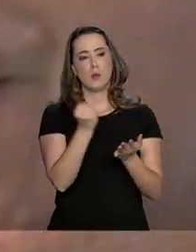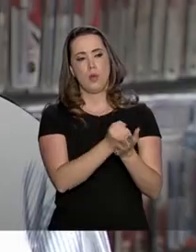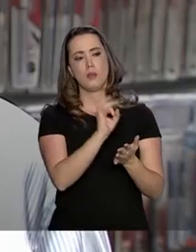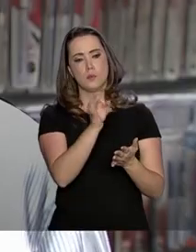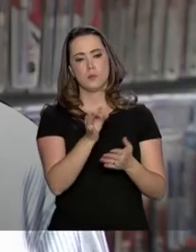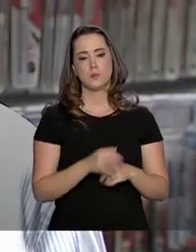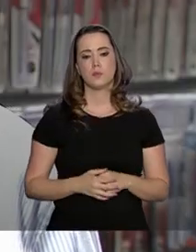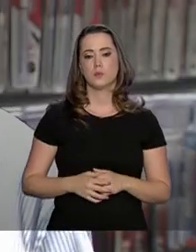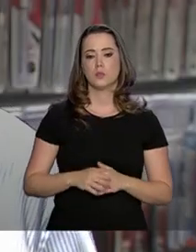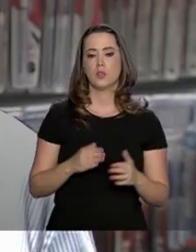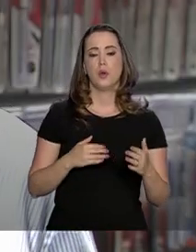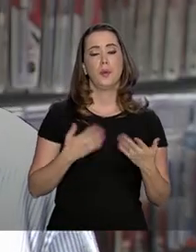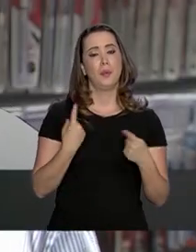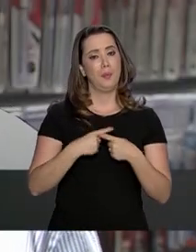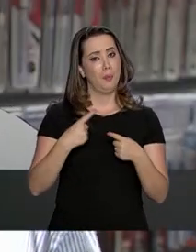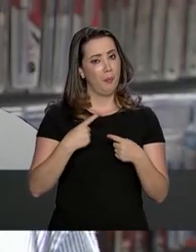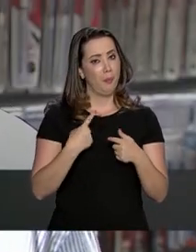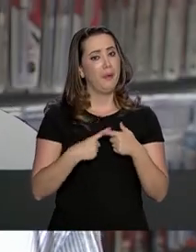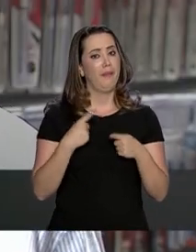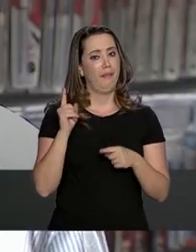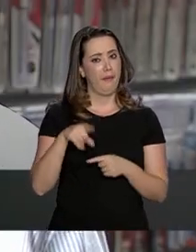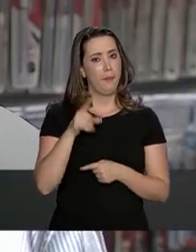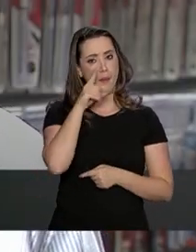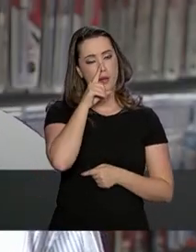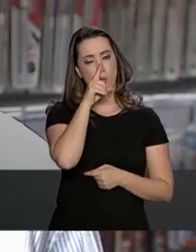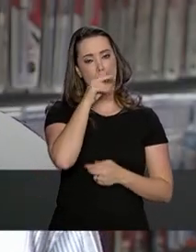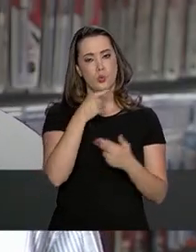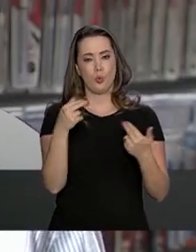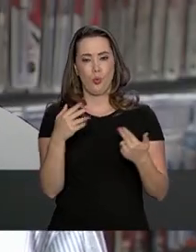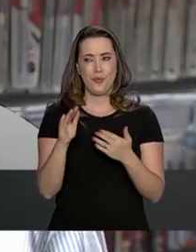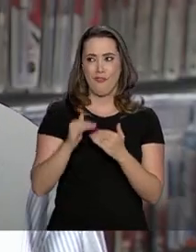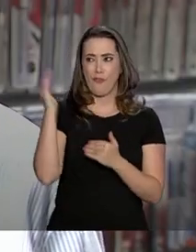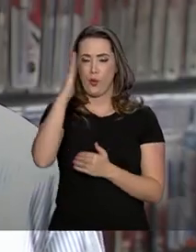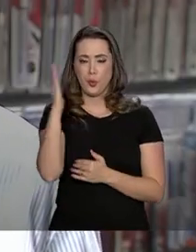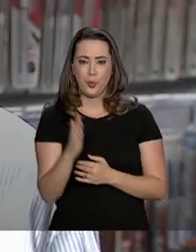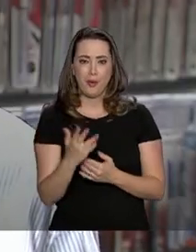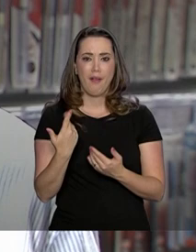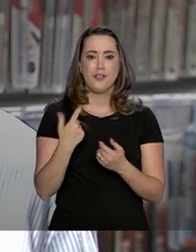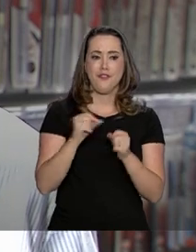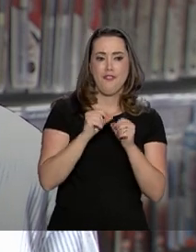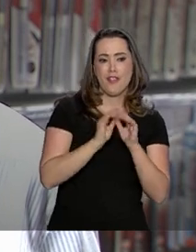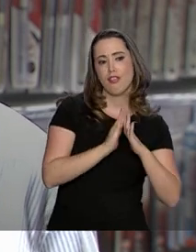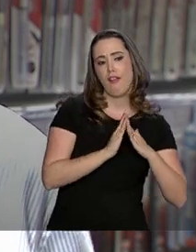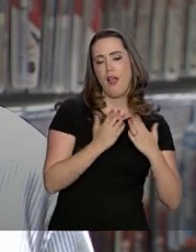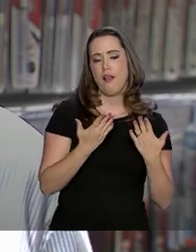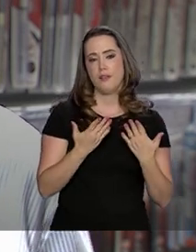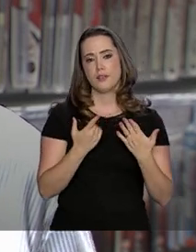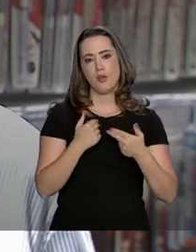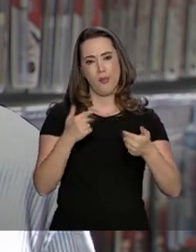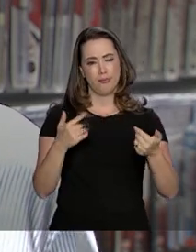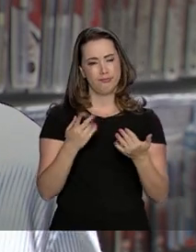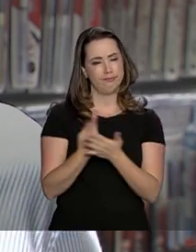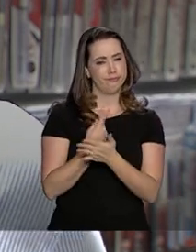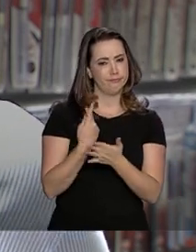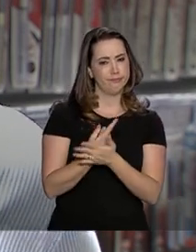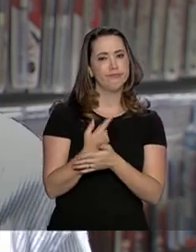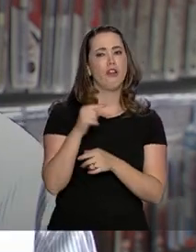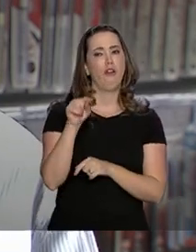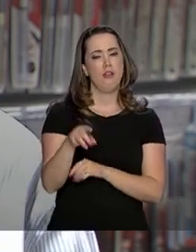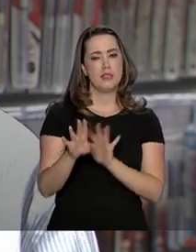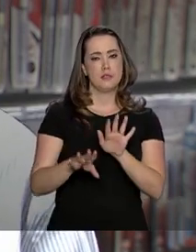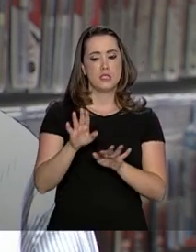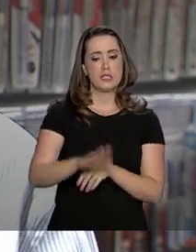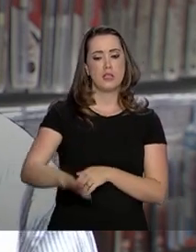porque é um grande risco está comprando um produto importado ou feito em fundo de quintal com um produto inadequado à criança